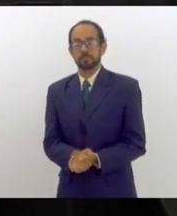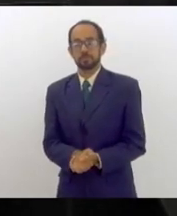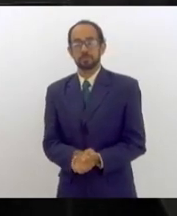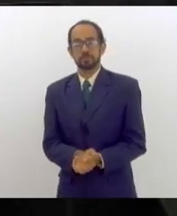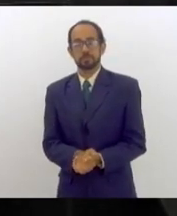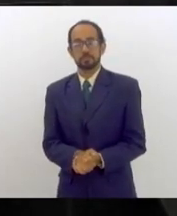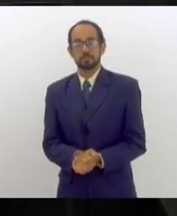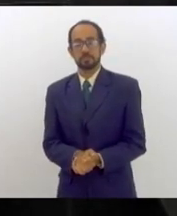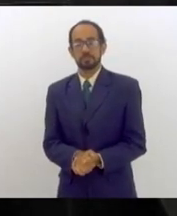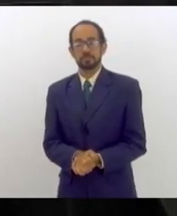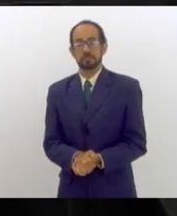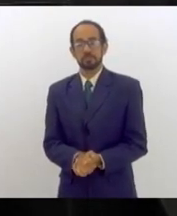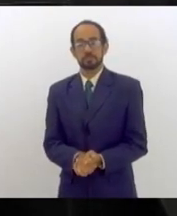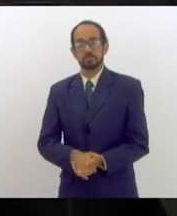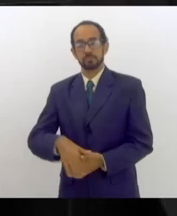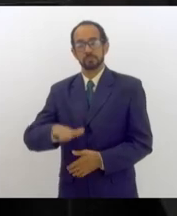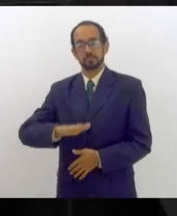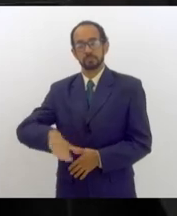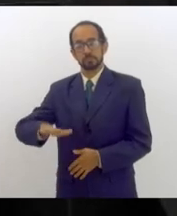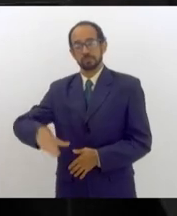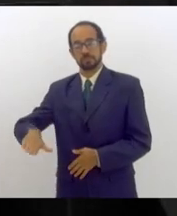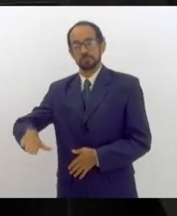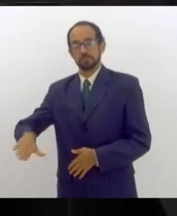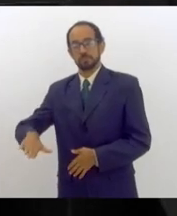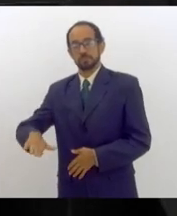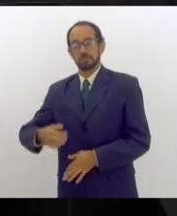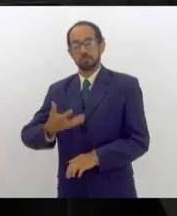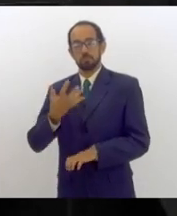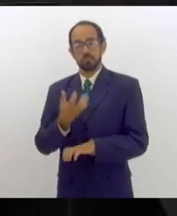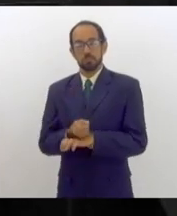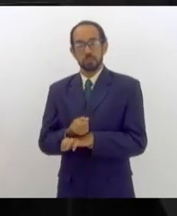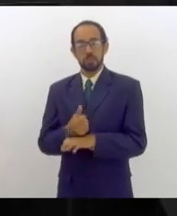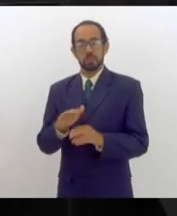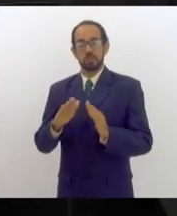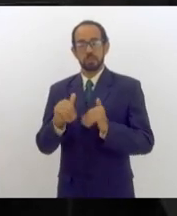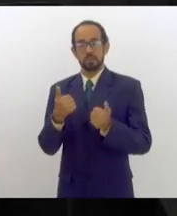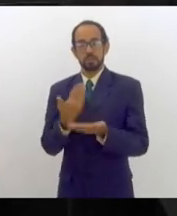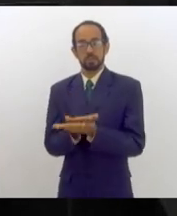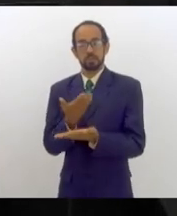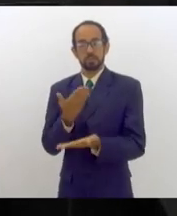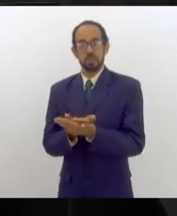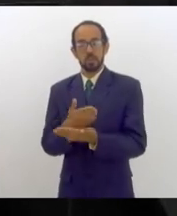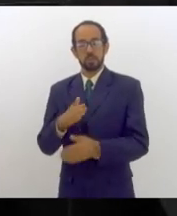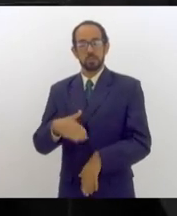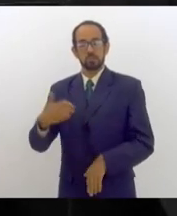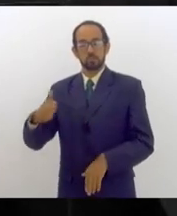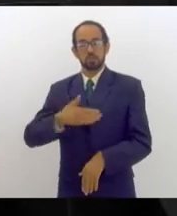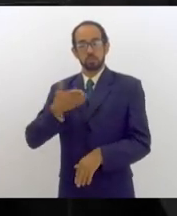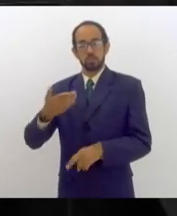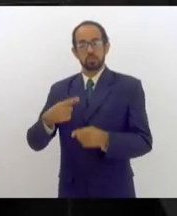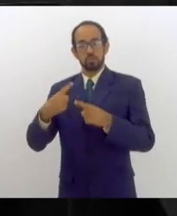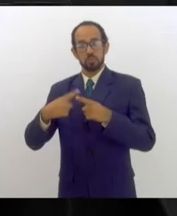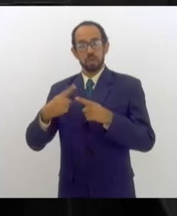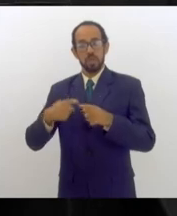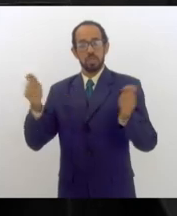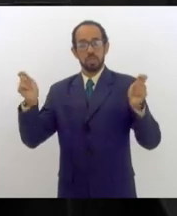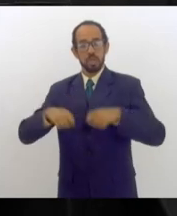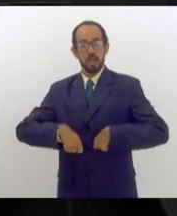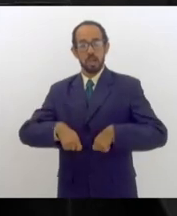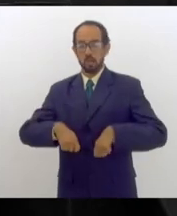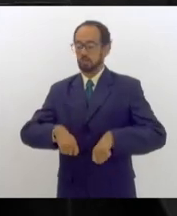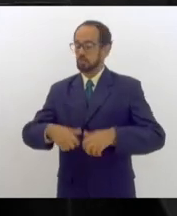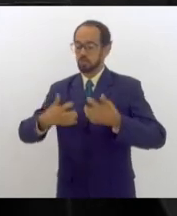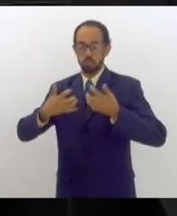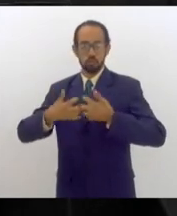as crianças matriculadas muitas vezes são surpreendidas que a escola não tem condição de funcionar